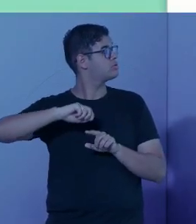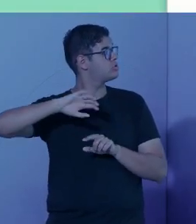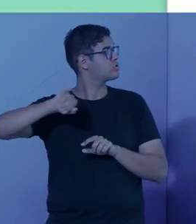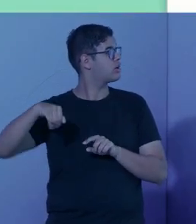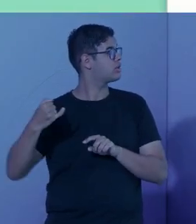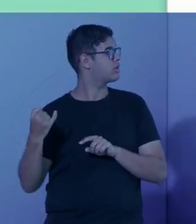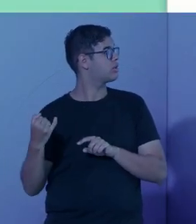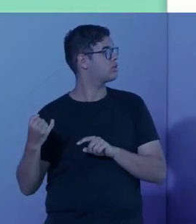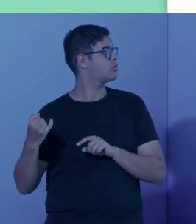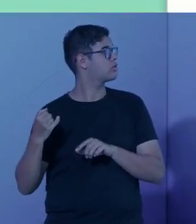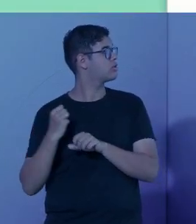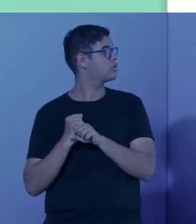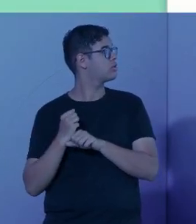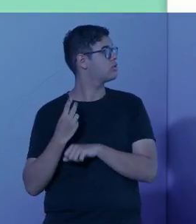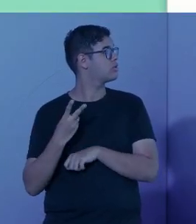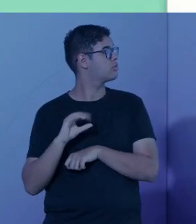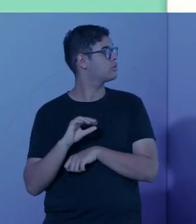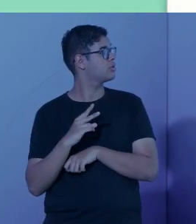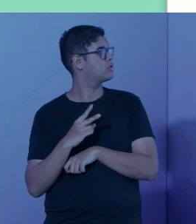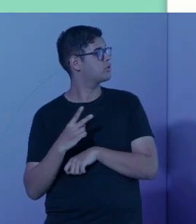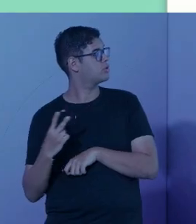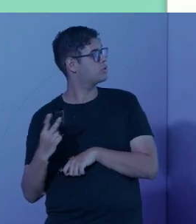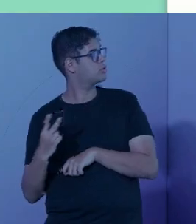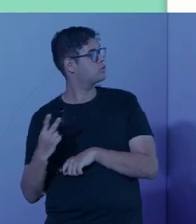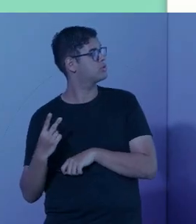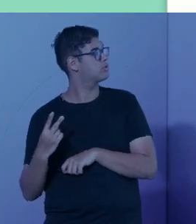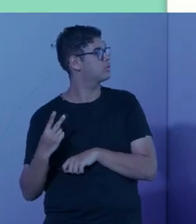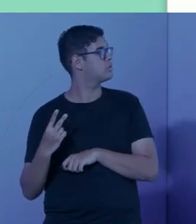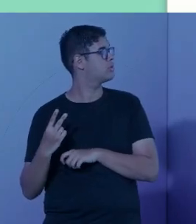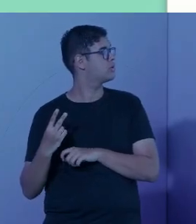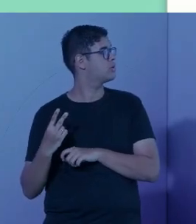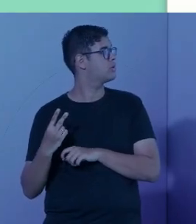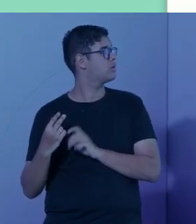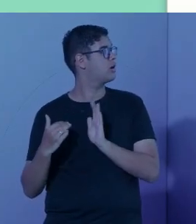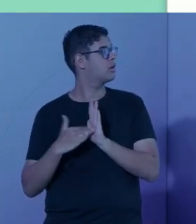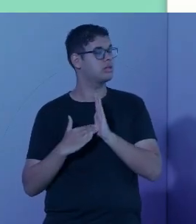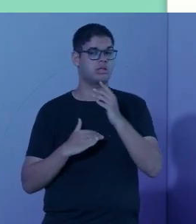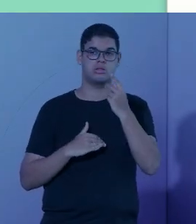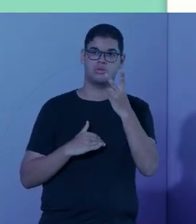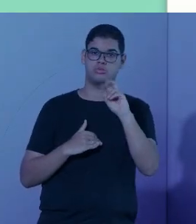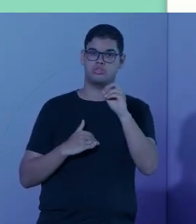24. Todas as decisões por incorporação... Obrigada.